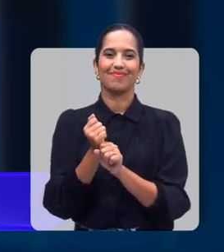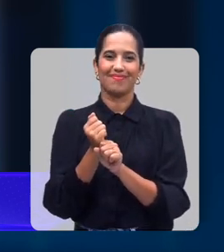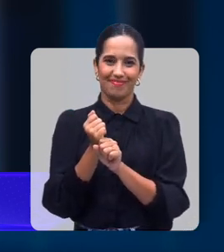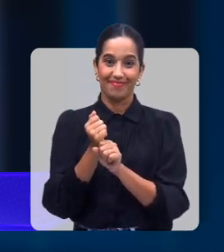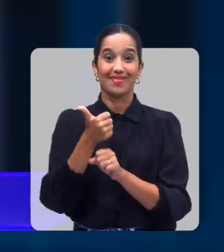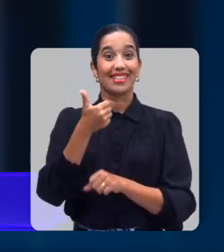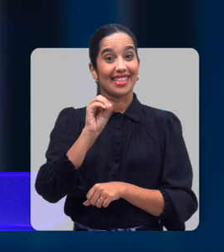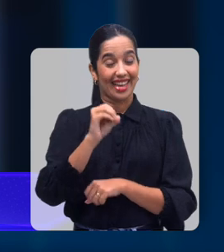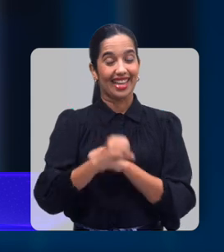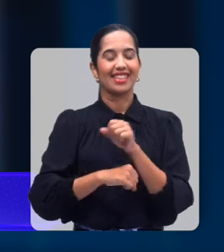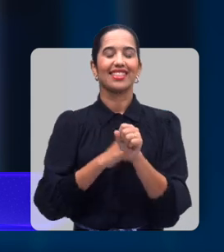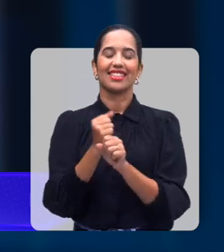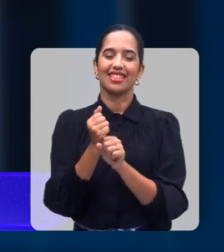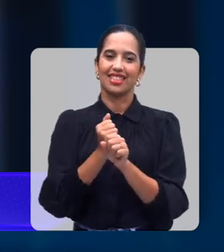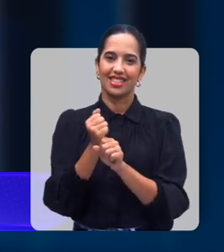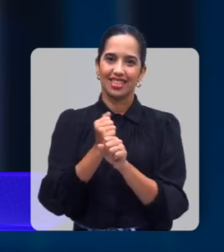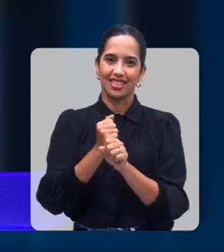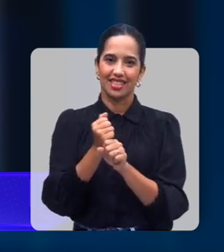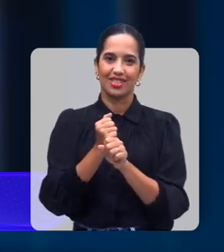10 anos. Em